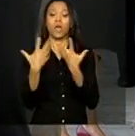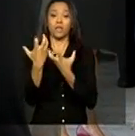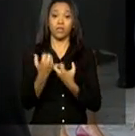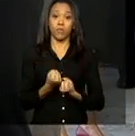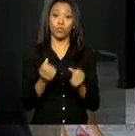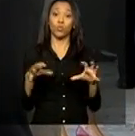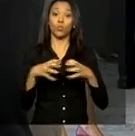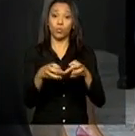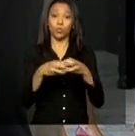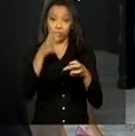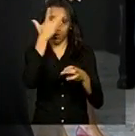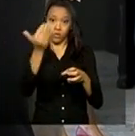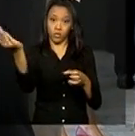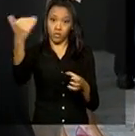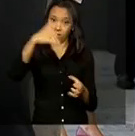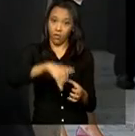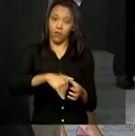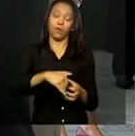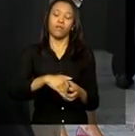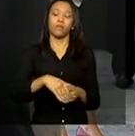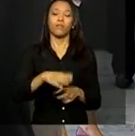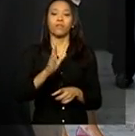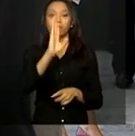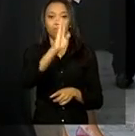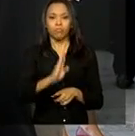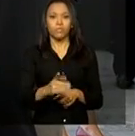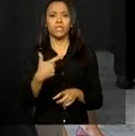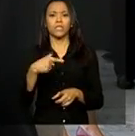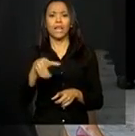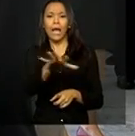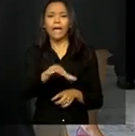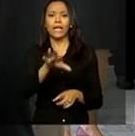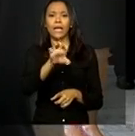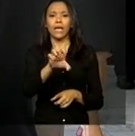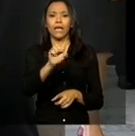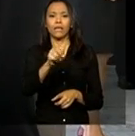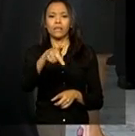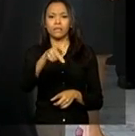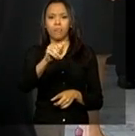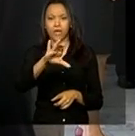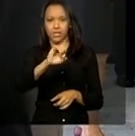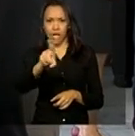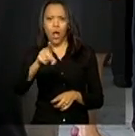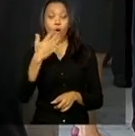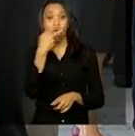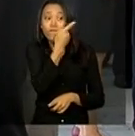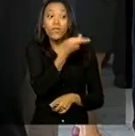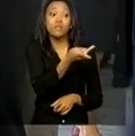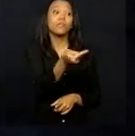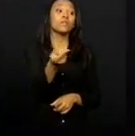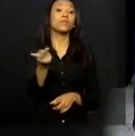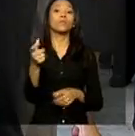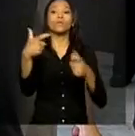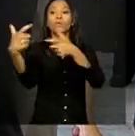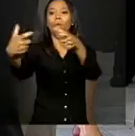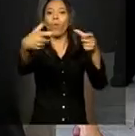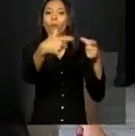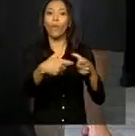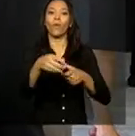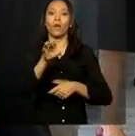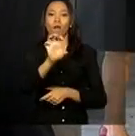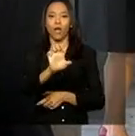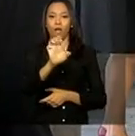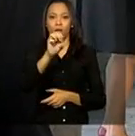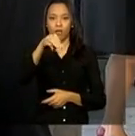delegação de um consórcio aeroespacial russo que veio ao Brasil, visitou a Embraer e quis estabelecer uma série